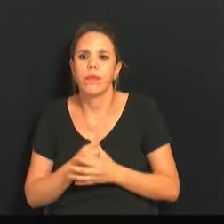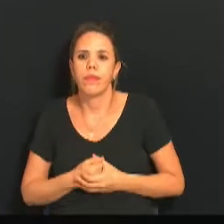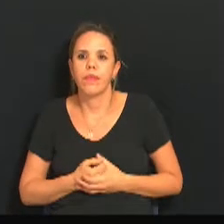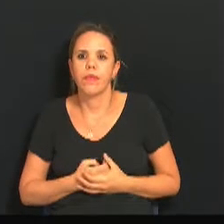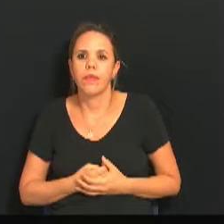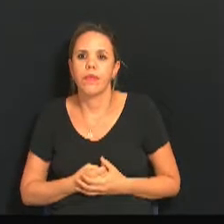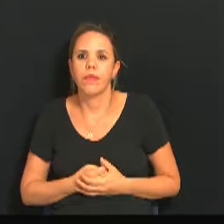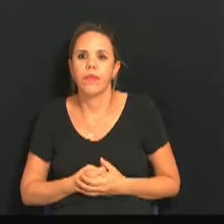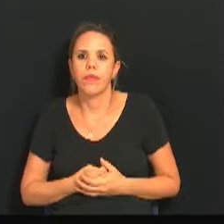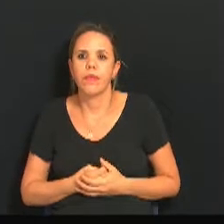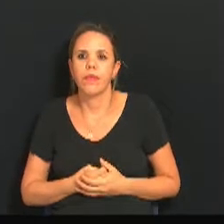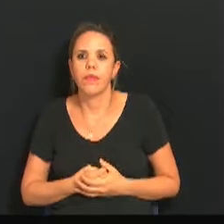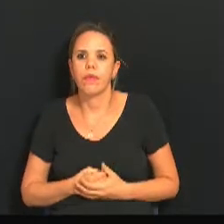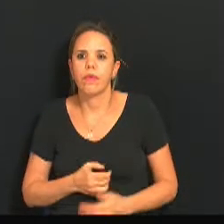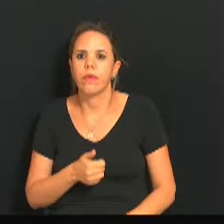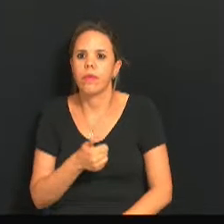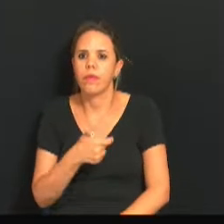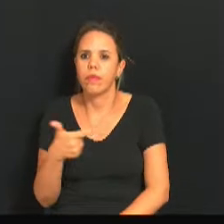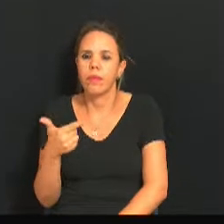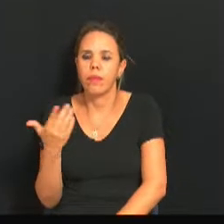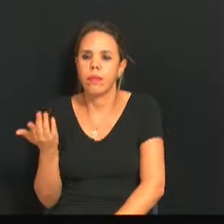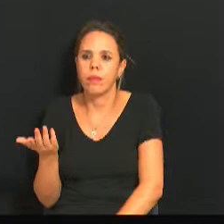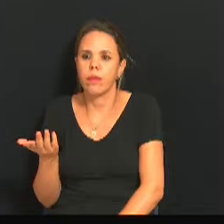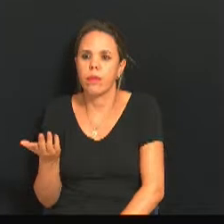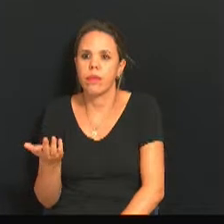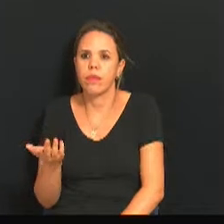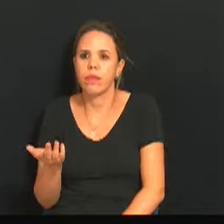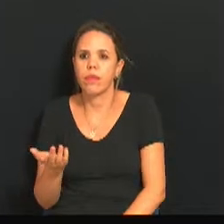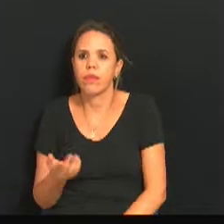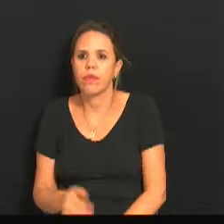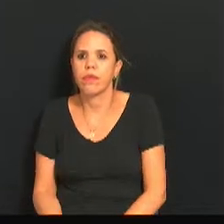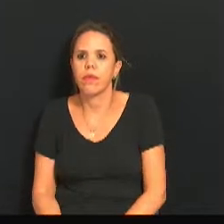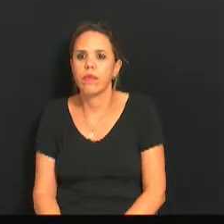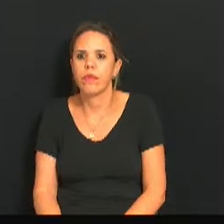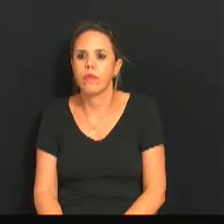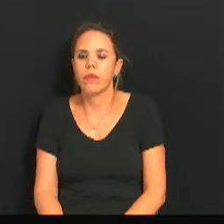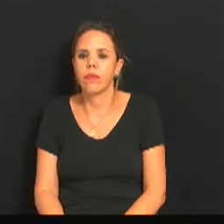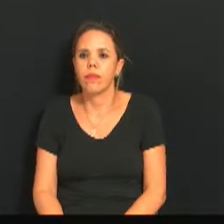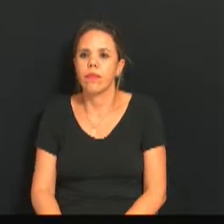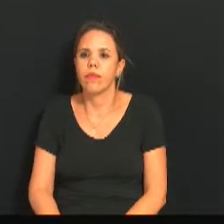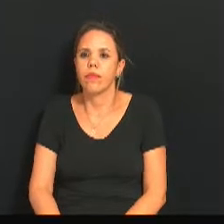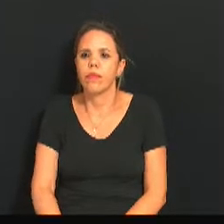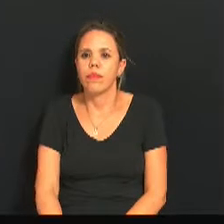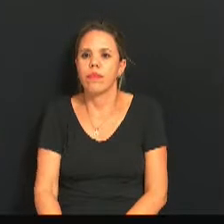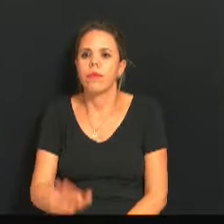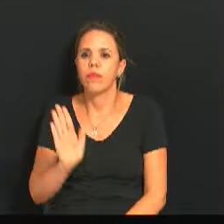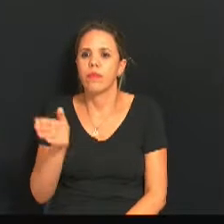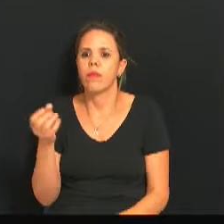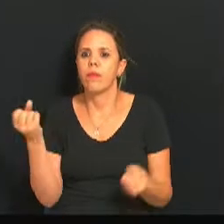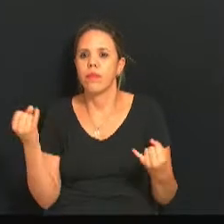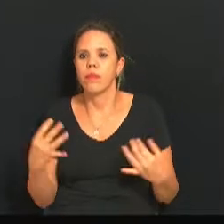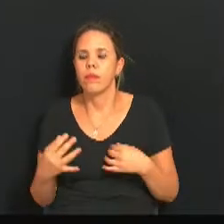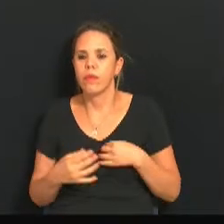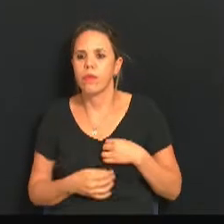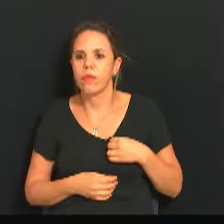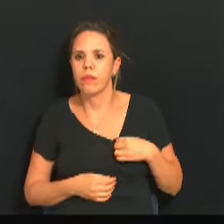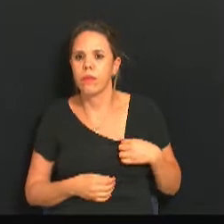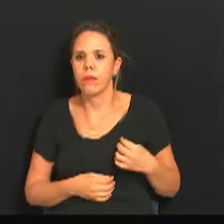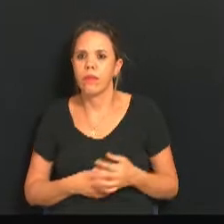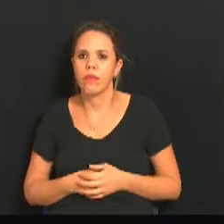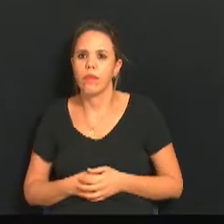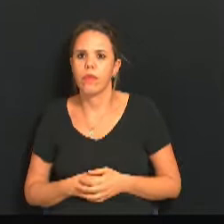são os doze primeiros pra quem da agrofest ficou que é o processo